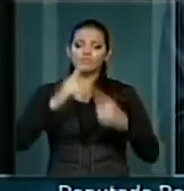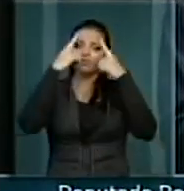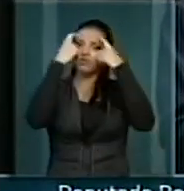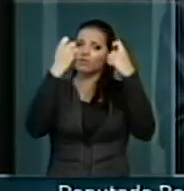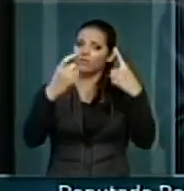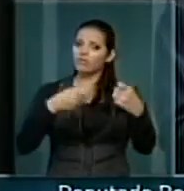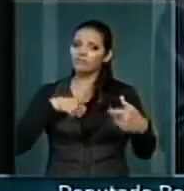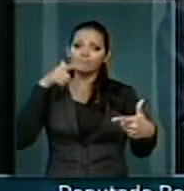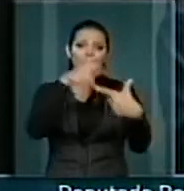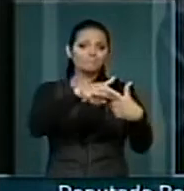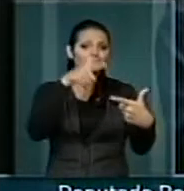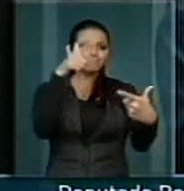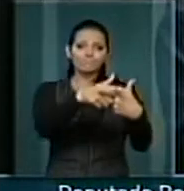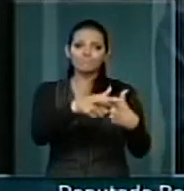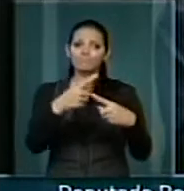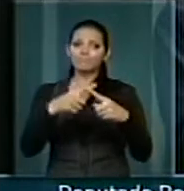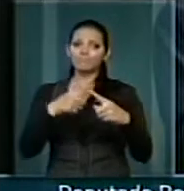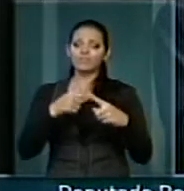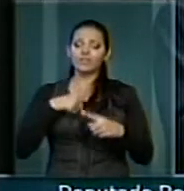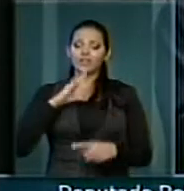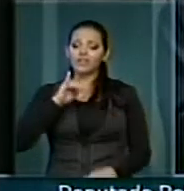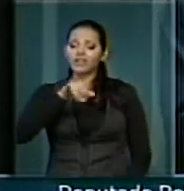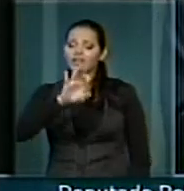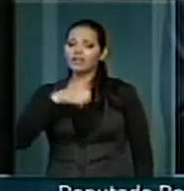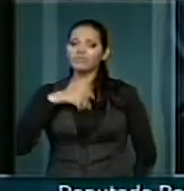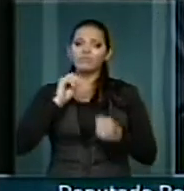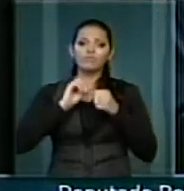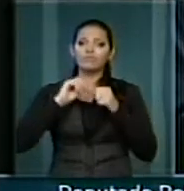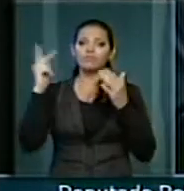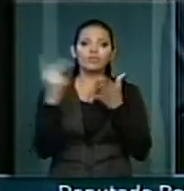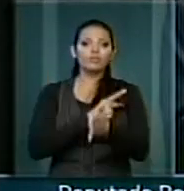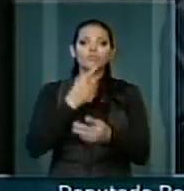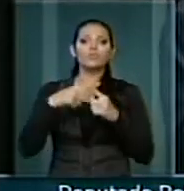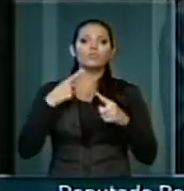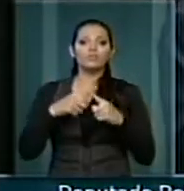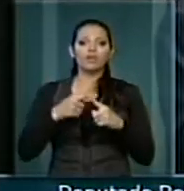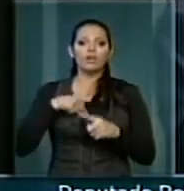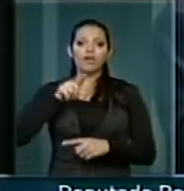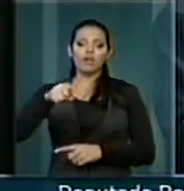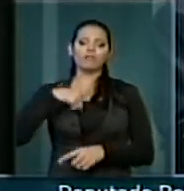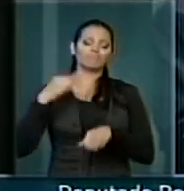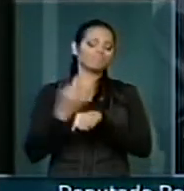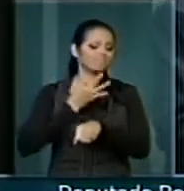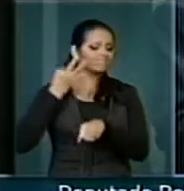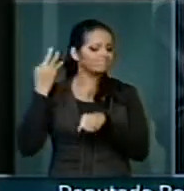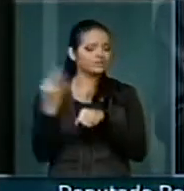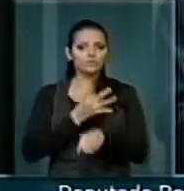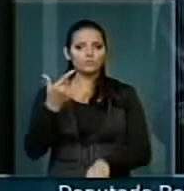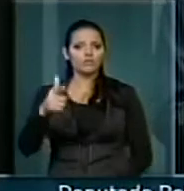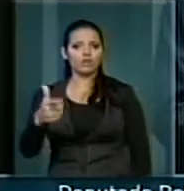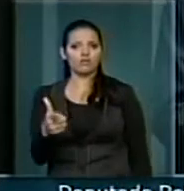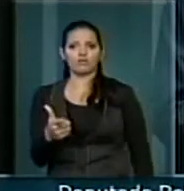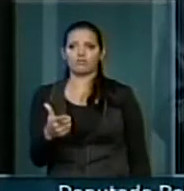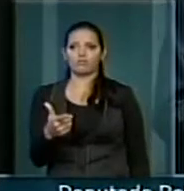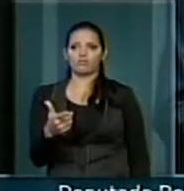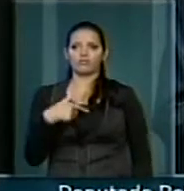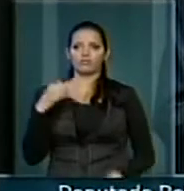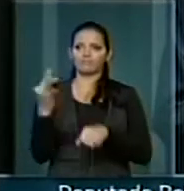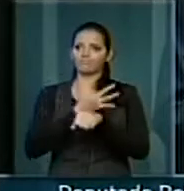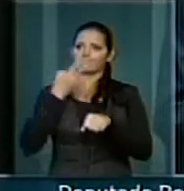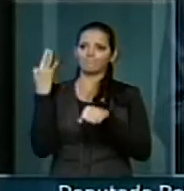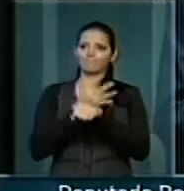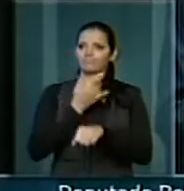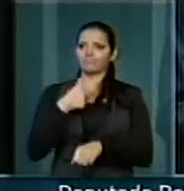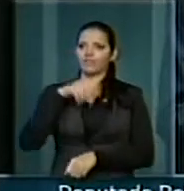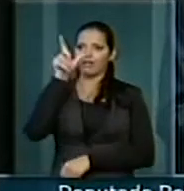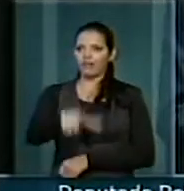violência cometida, ou até mesmo crimes são executados por causa da intolerância. A intolerância, essa